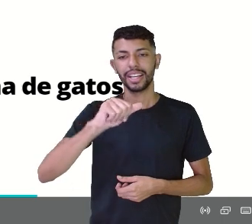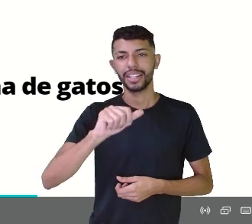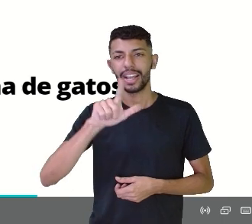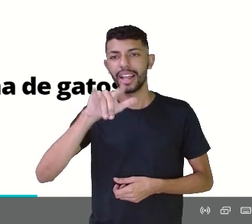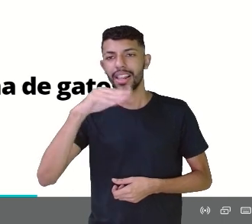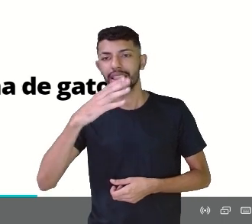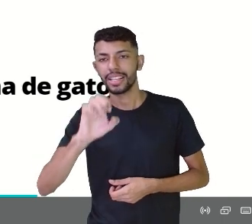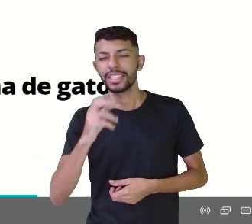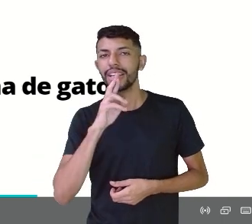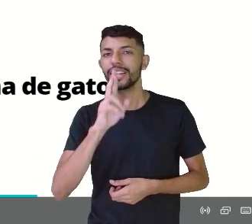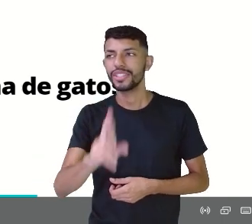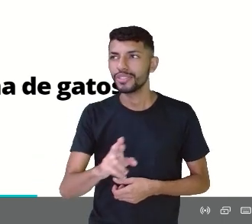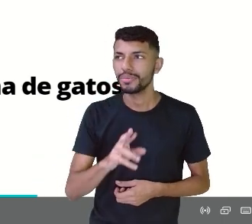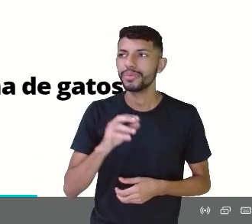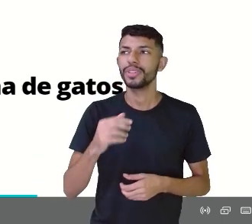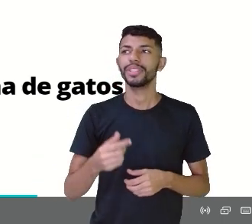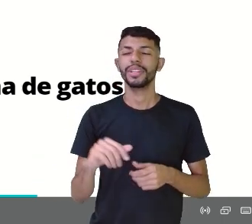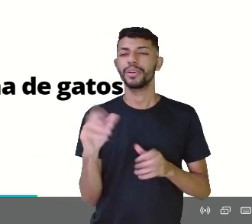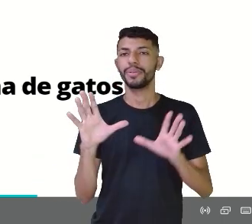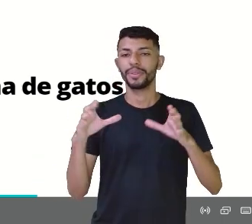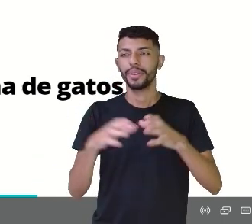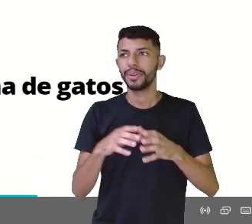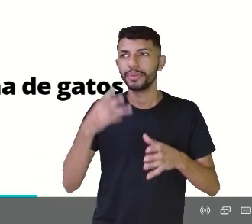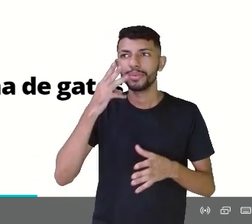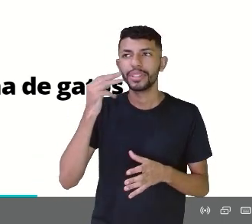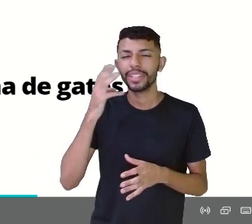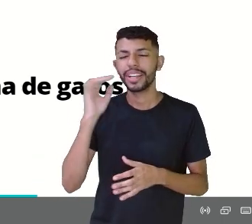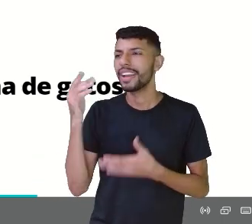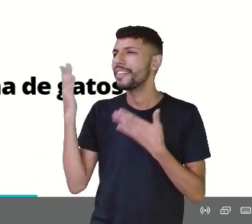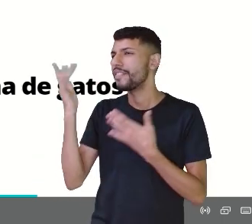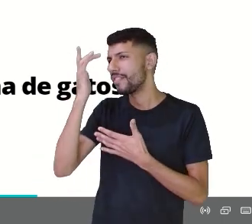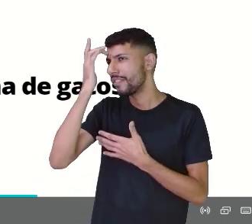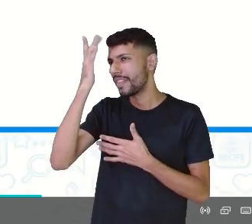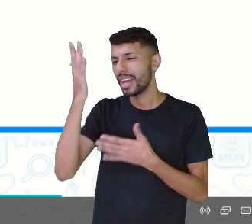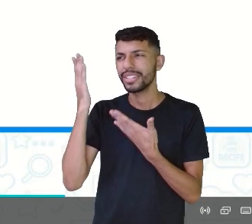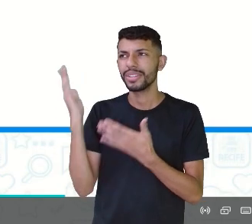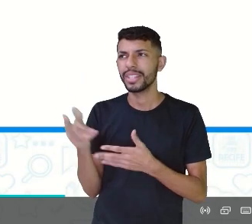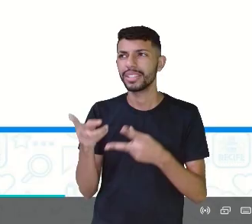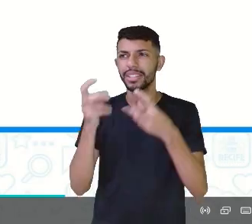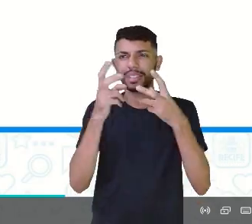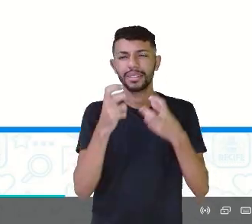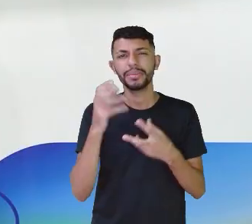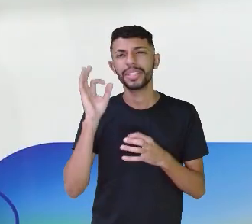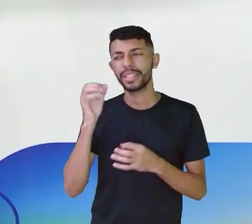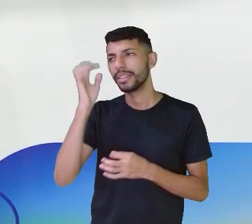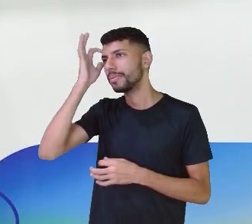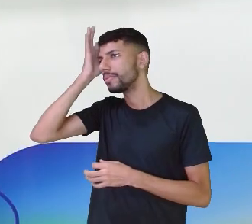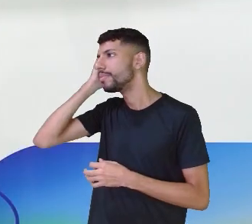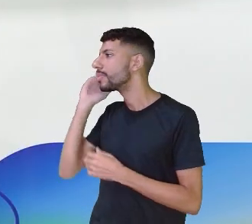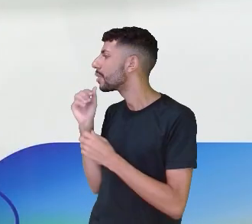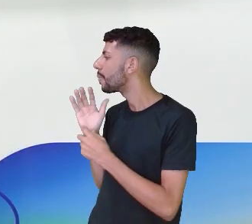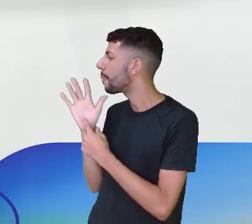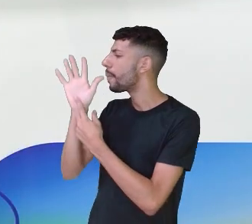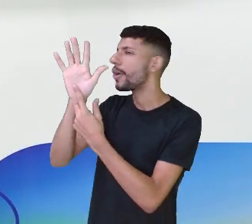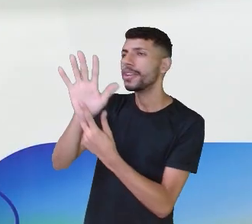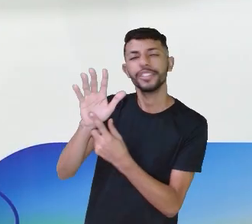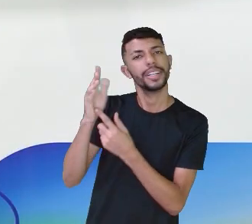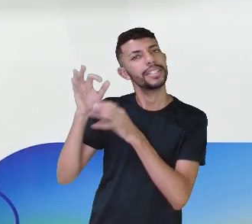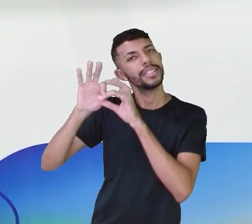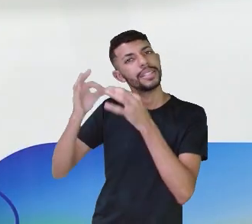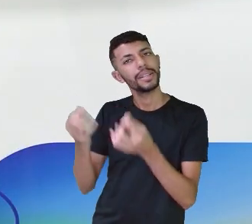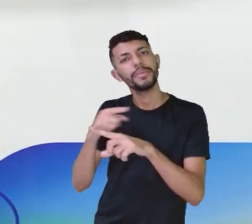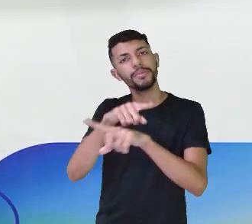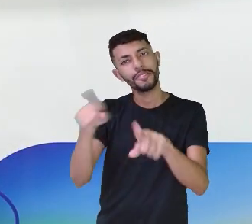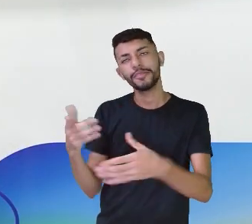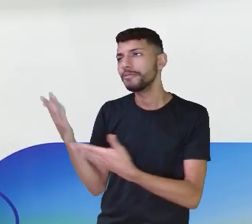Patrulha de Gatos. Muito facinho, né? Essa questão da interpretação. E eu trouxe questões bem simples para vocês mesmo.